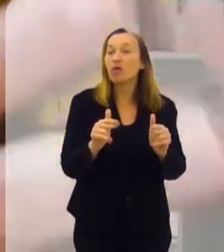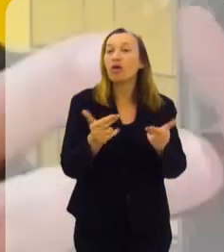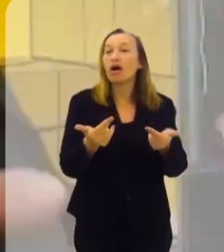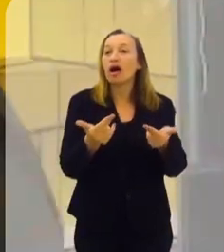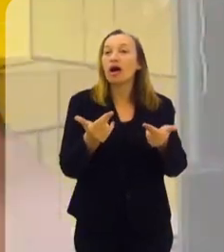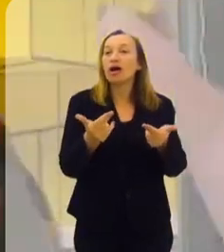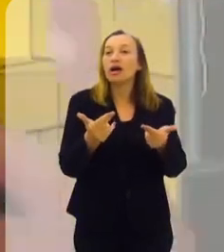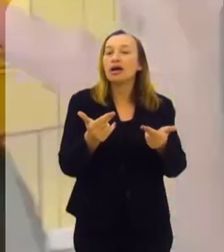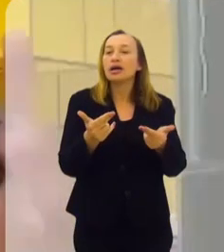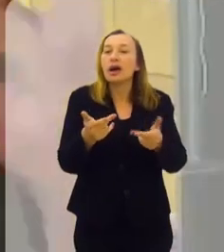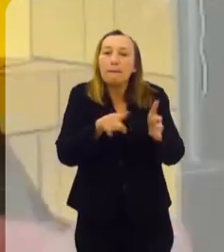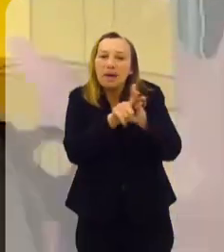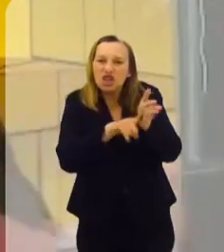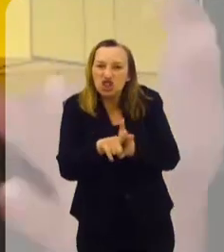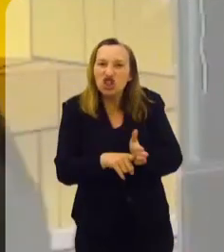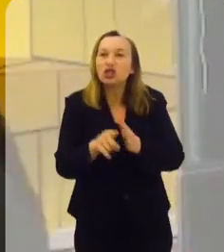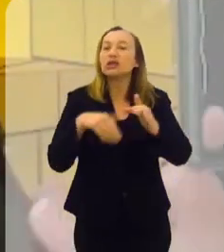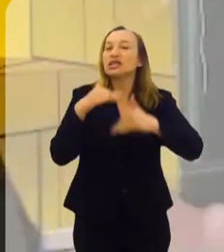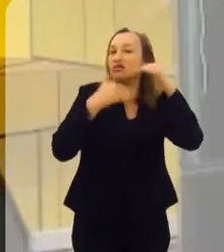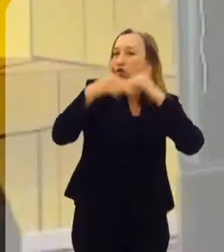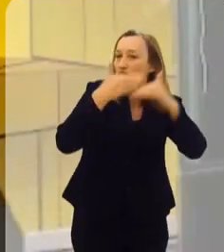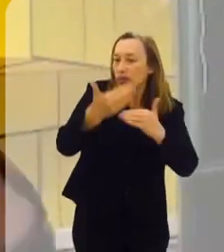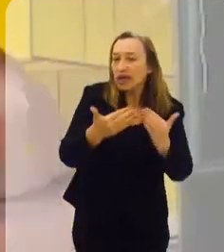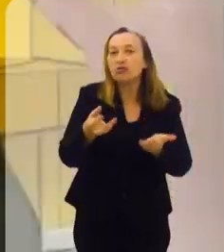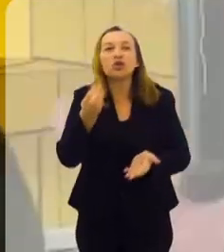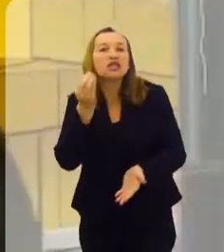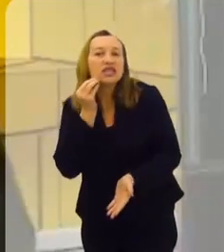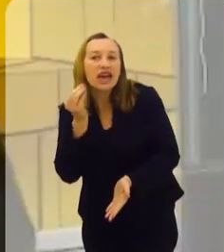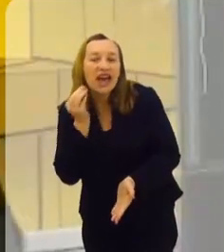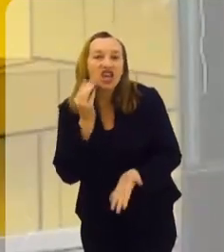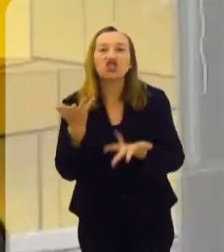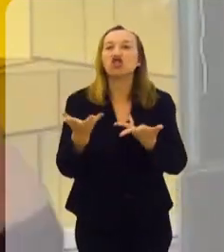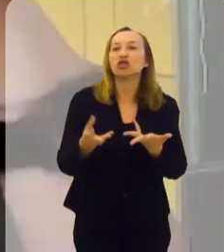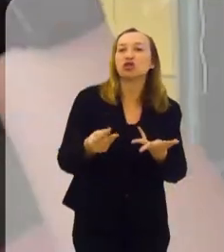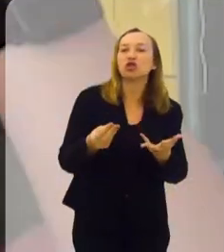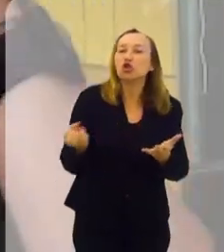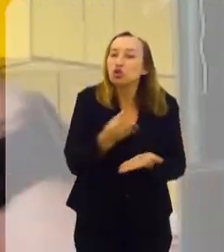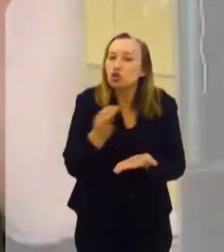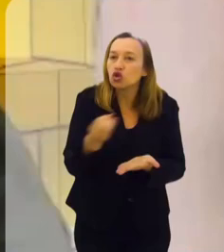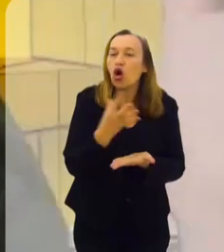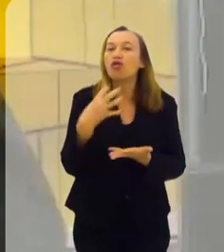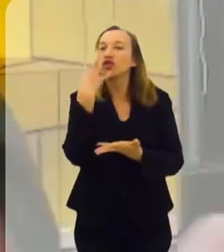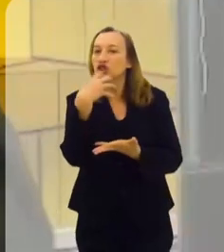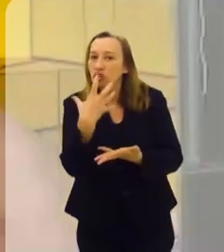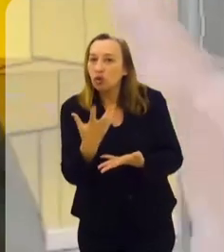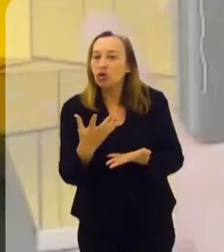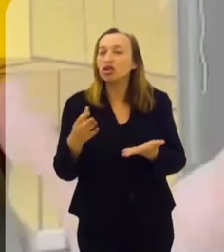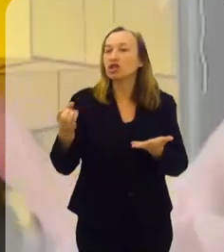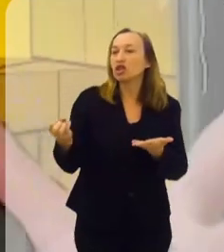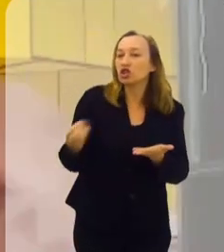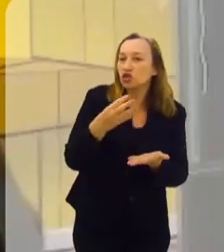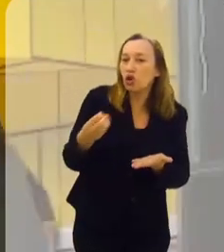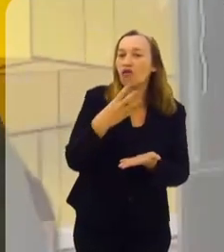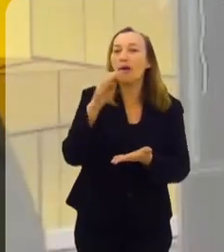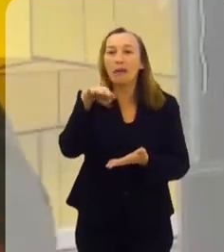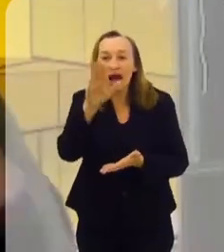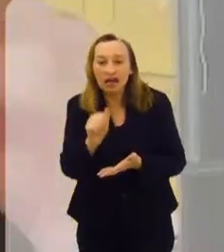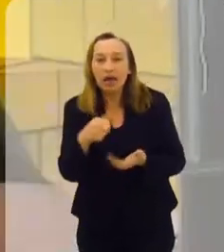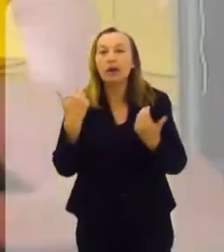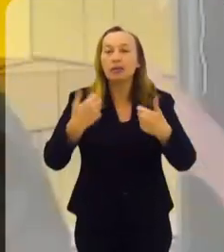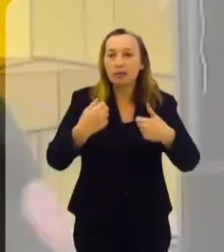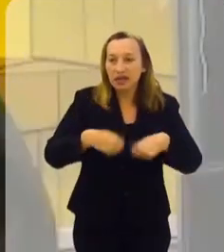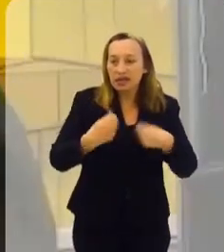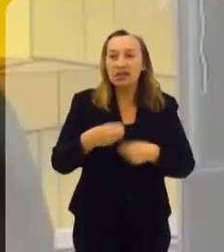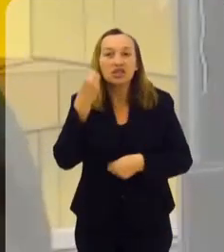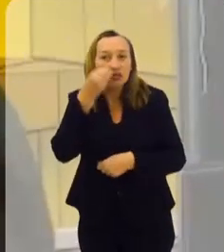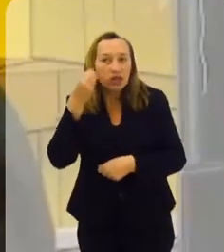como P&D, né? A gente fala com a pesquisa, desenvolvimento, o teste dos novos cantores, das novas bandas, ele tem que